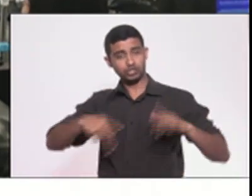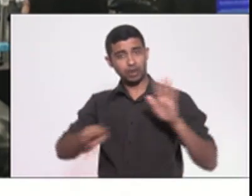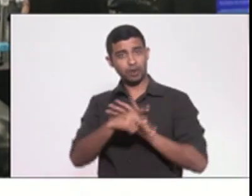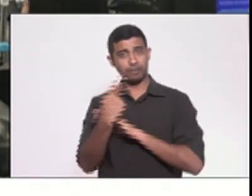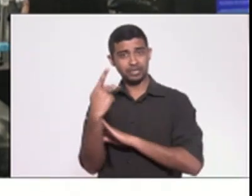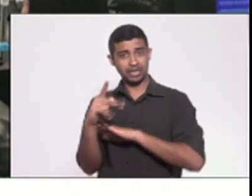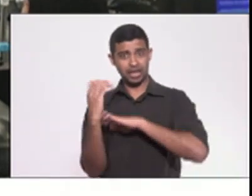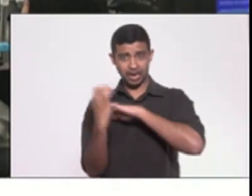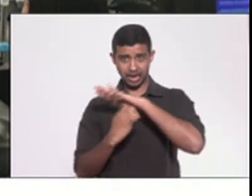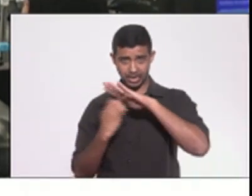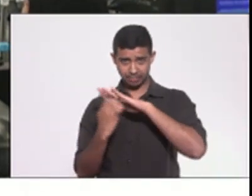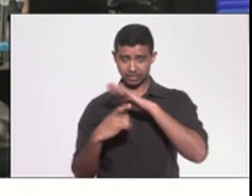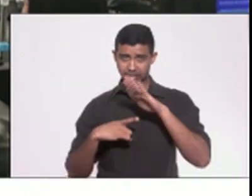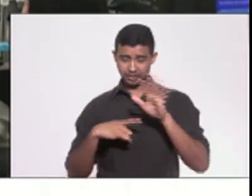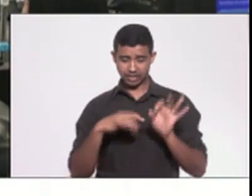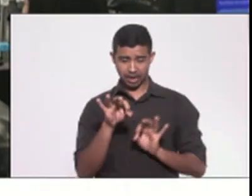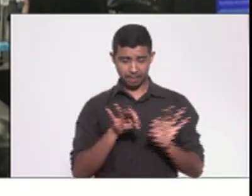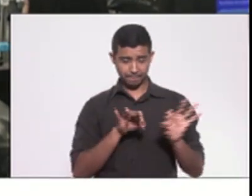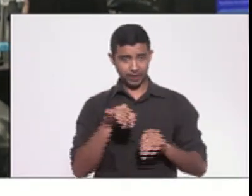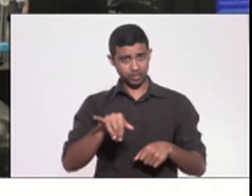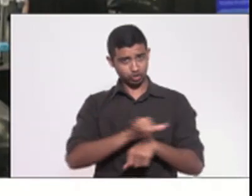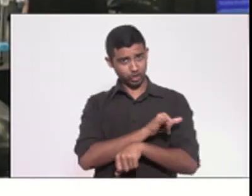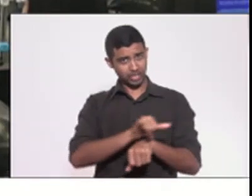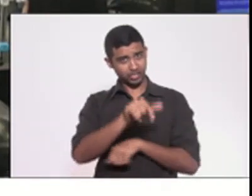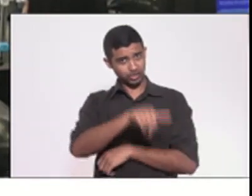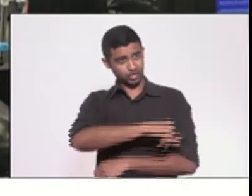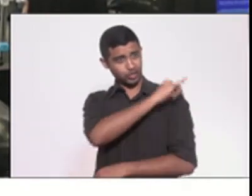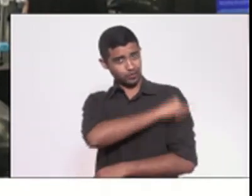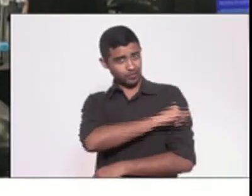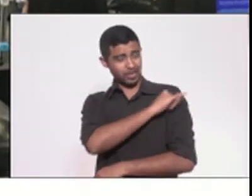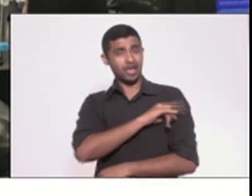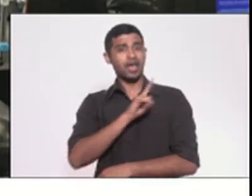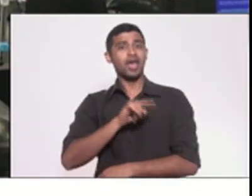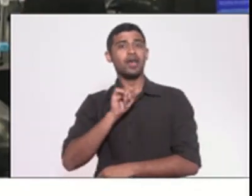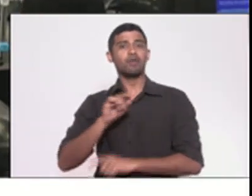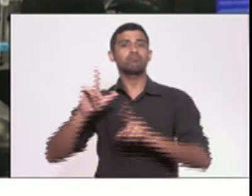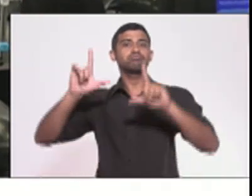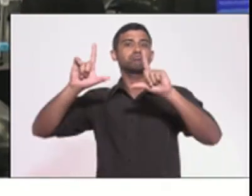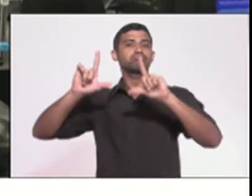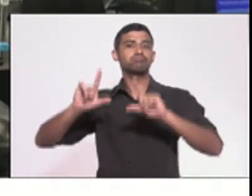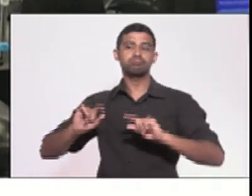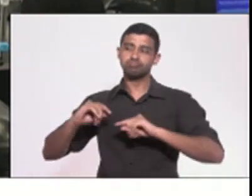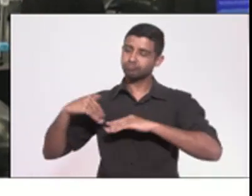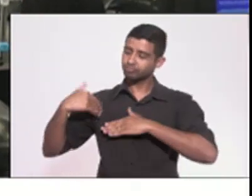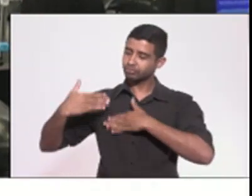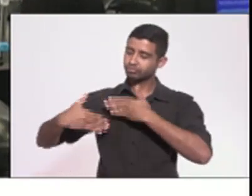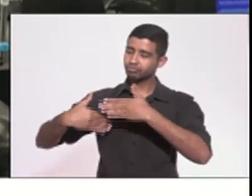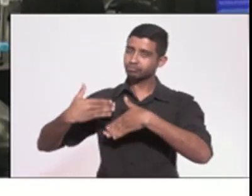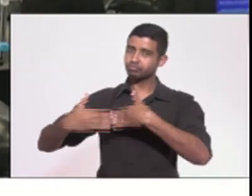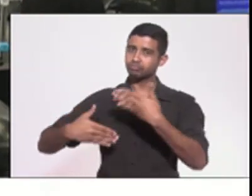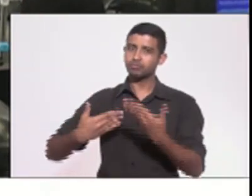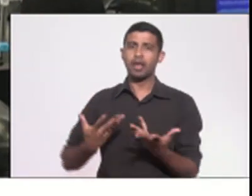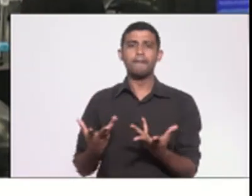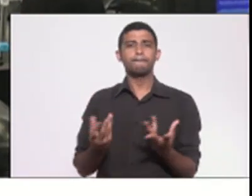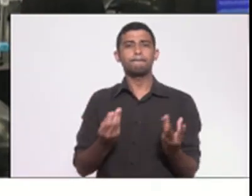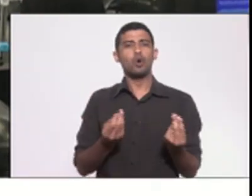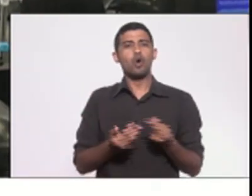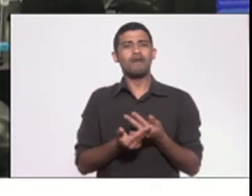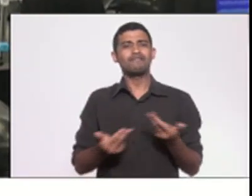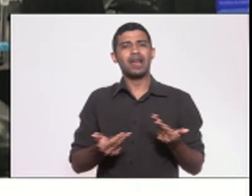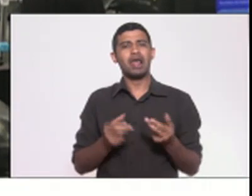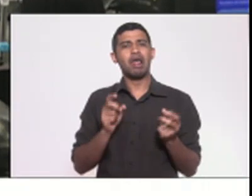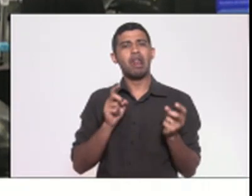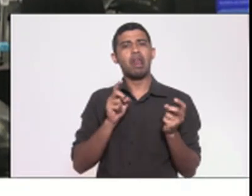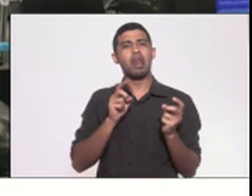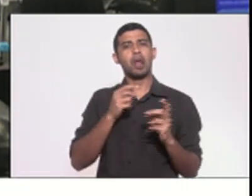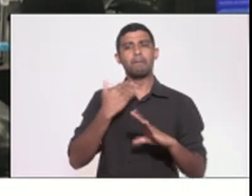está no plano estratégico do município, é reduzir paulatinamente a quantidade de resíduos que são enviados